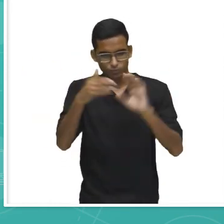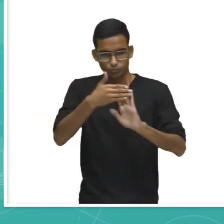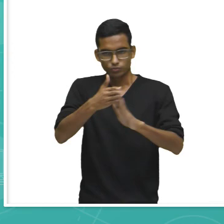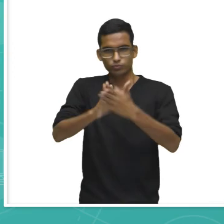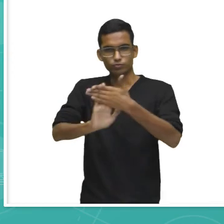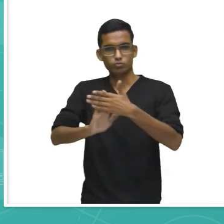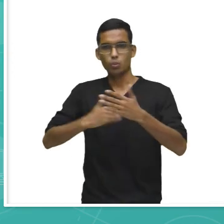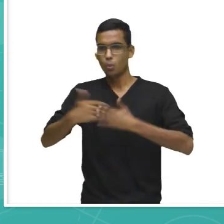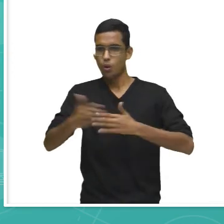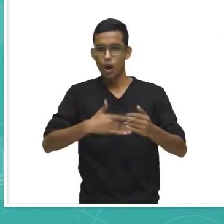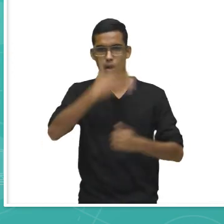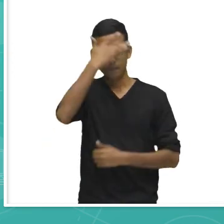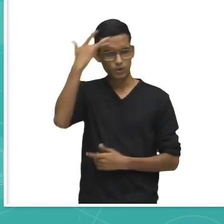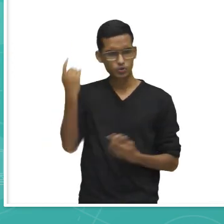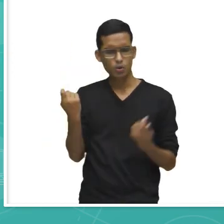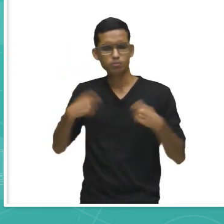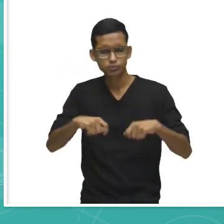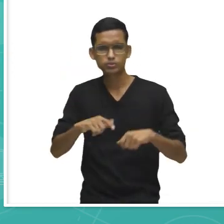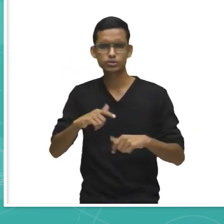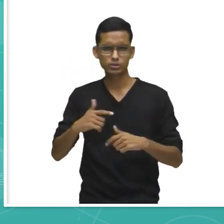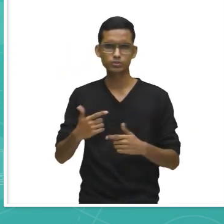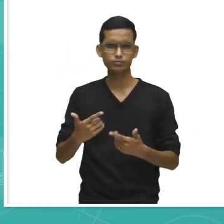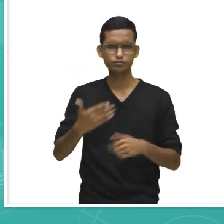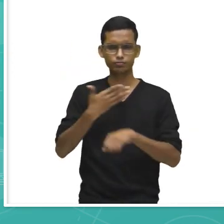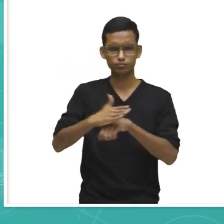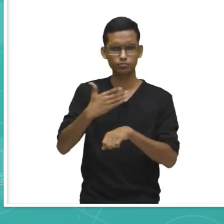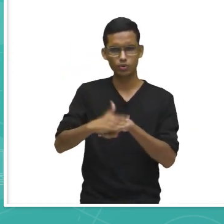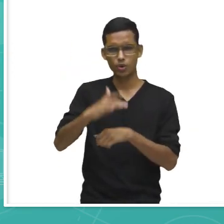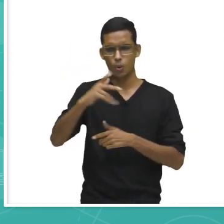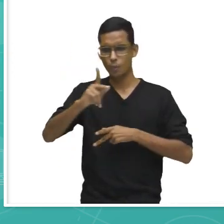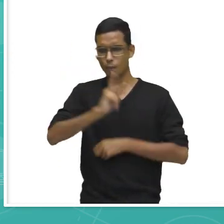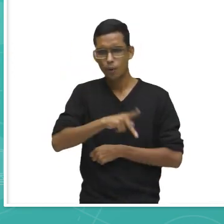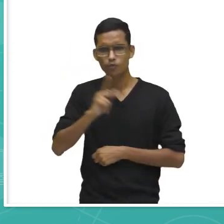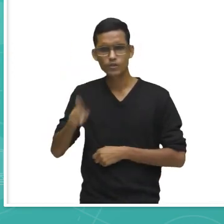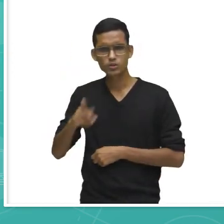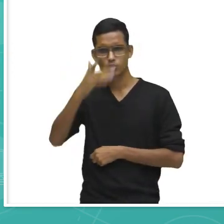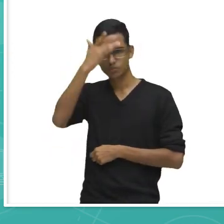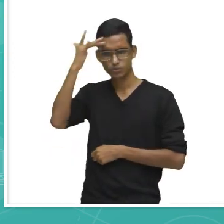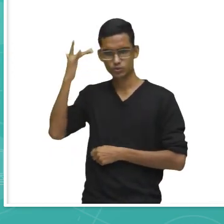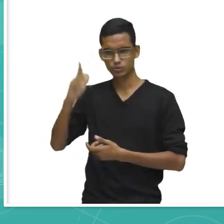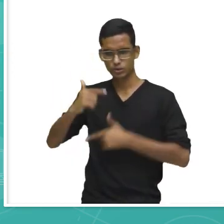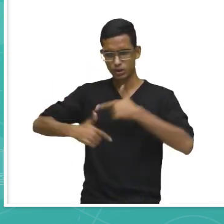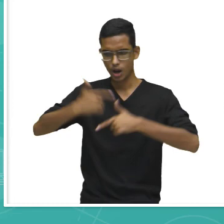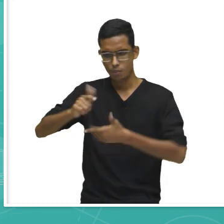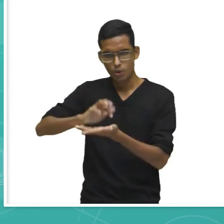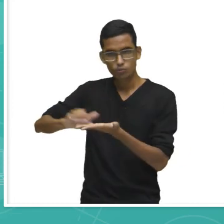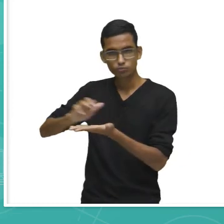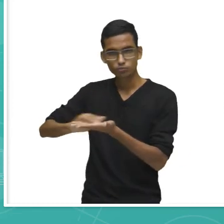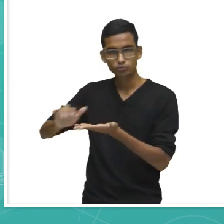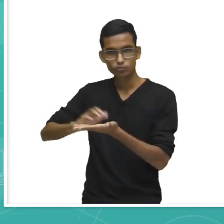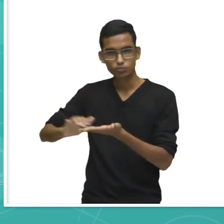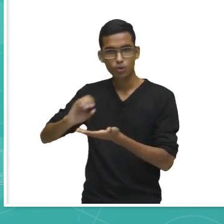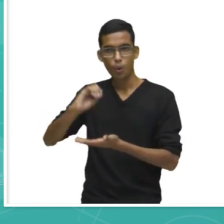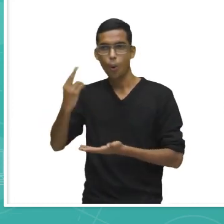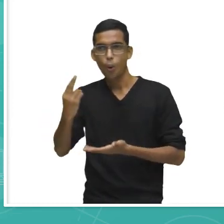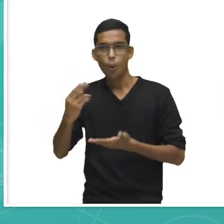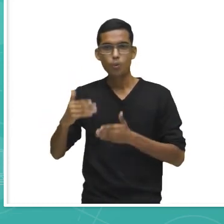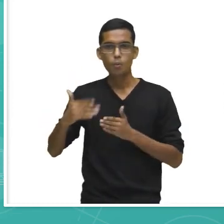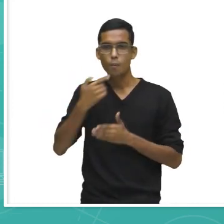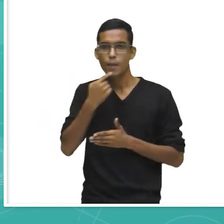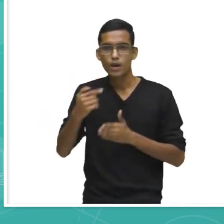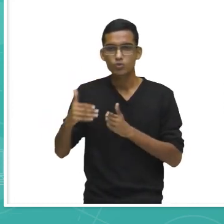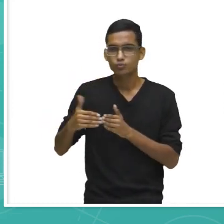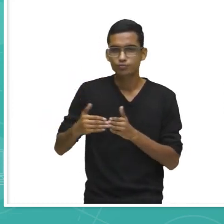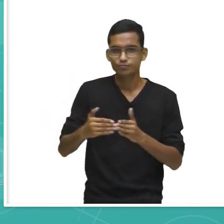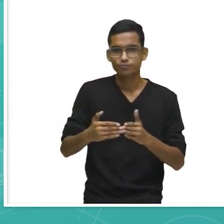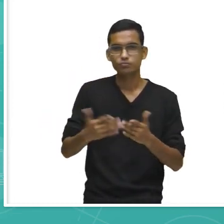fazer. Professores, pessoal que trabalha no escritório, ou que trabalha na Manaus Moderna, como vocês viram, né, carregando